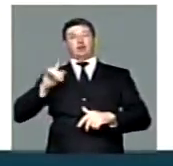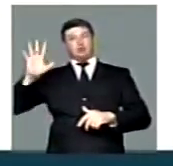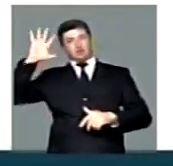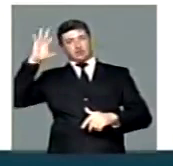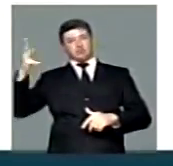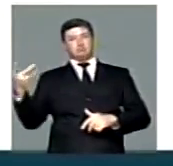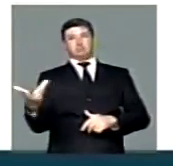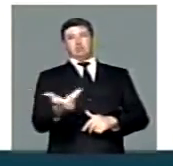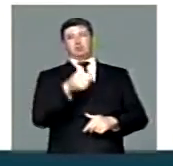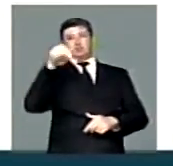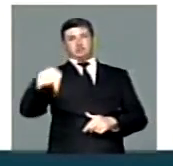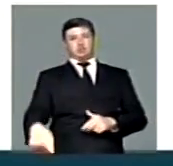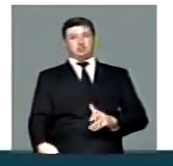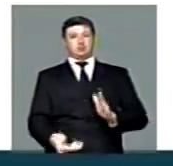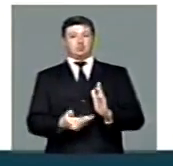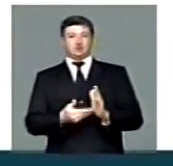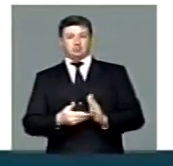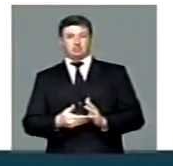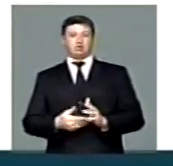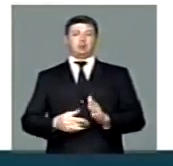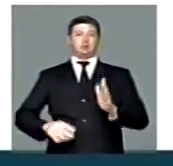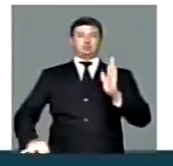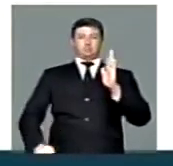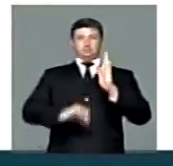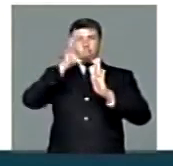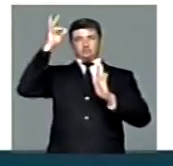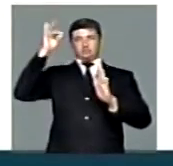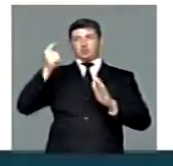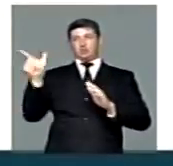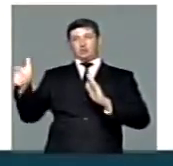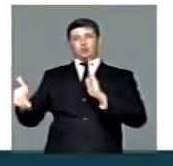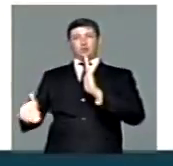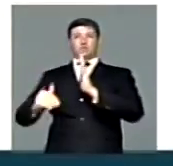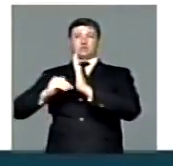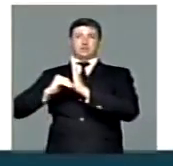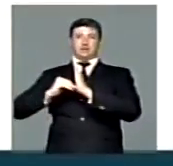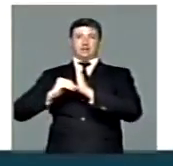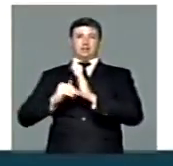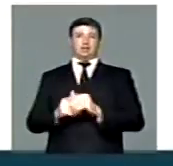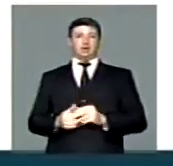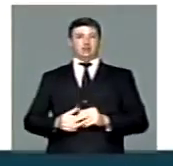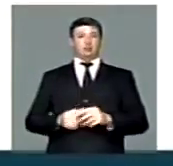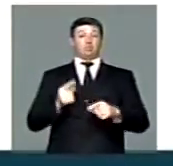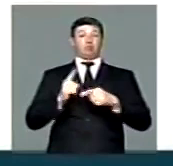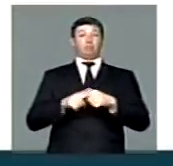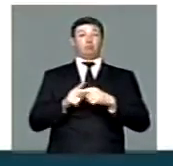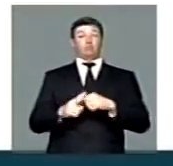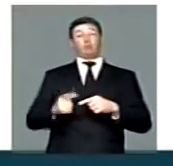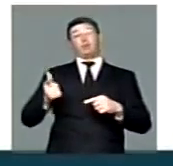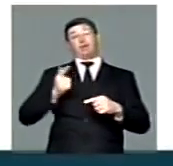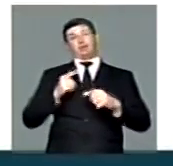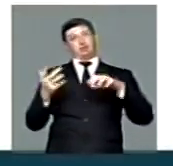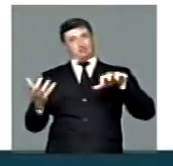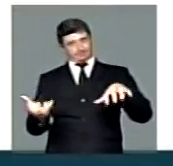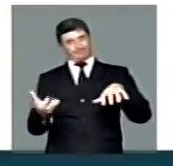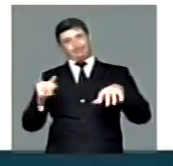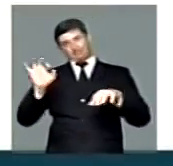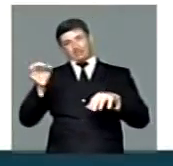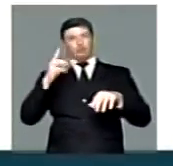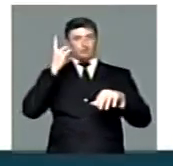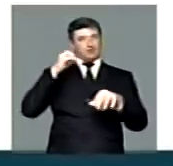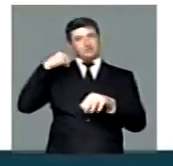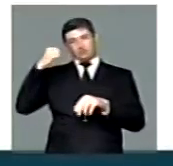surpreendente nesta Casa, com a chancela da outra Casa, em função do bicameralismo imperante no país. Cumprimento a